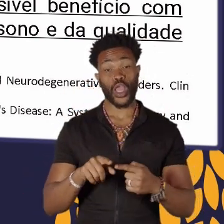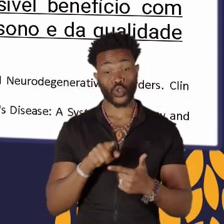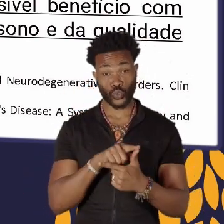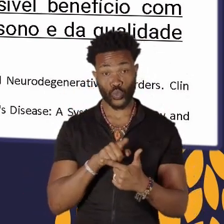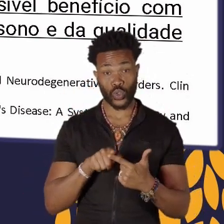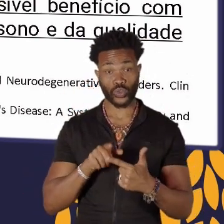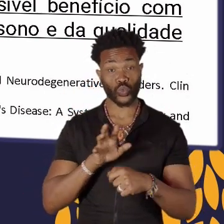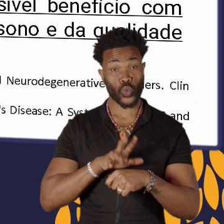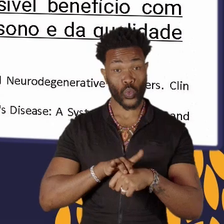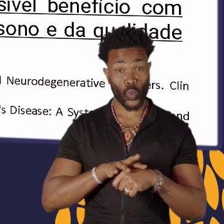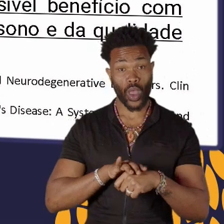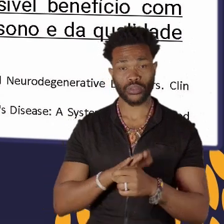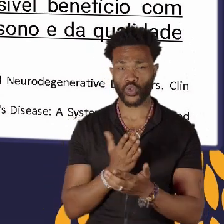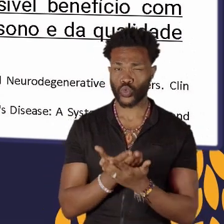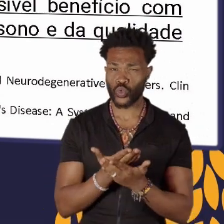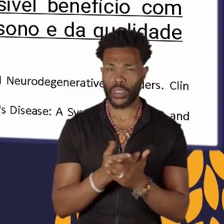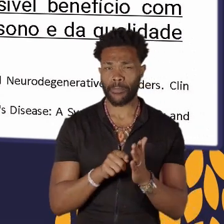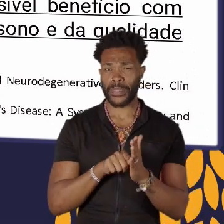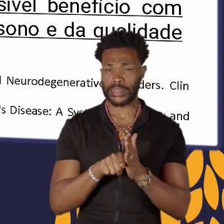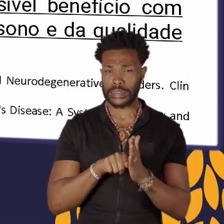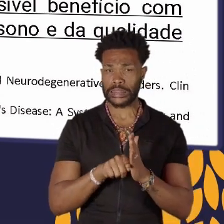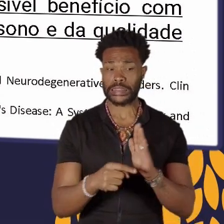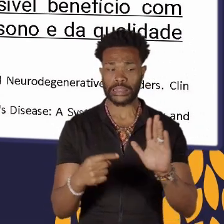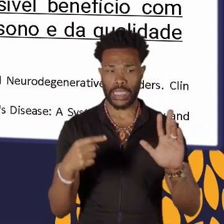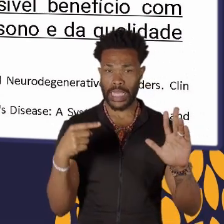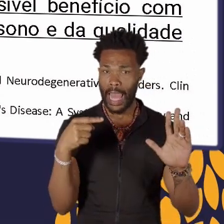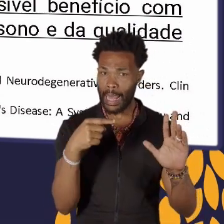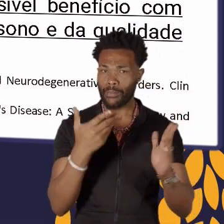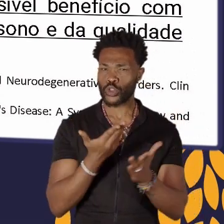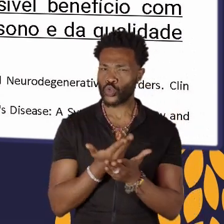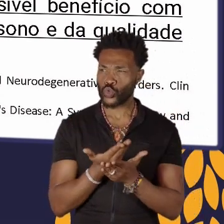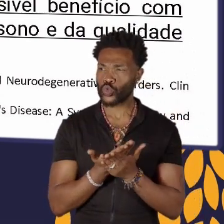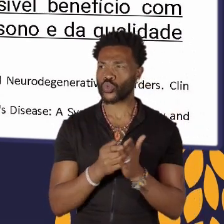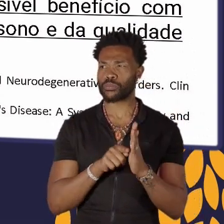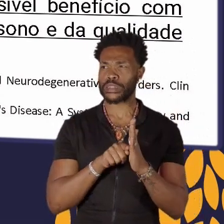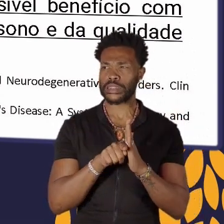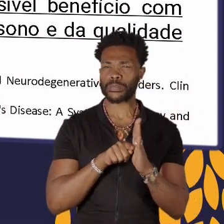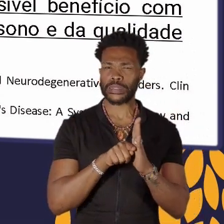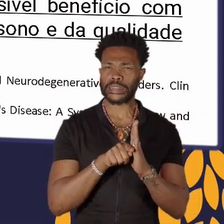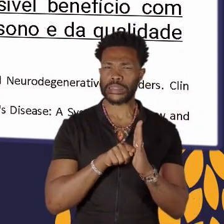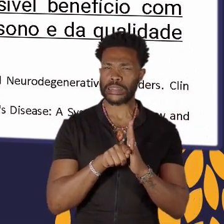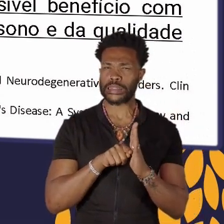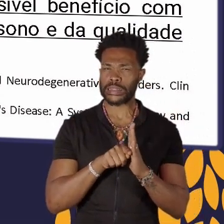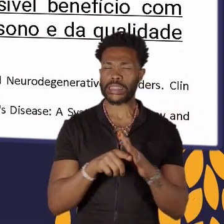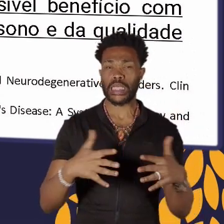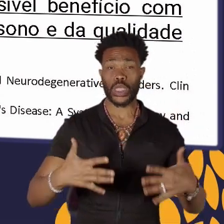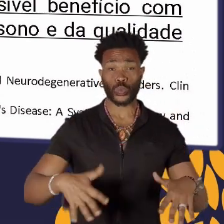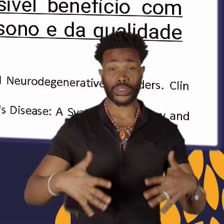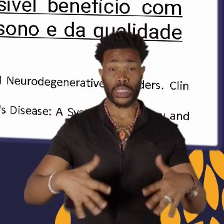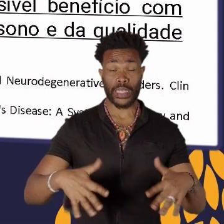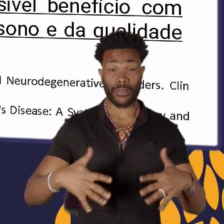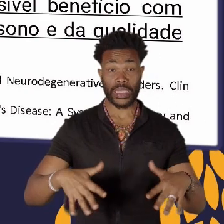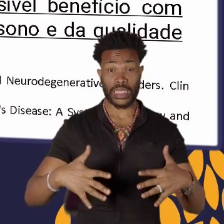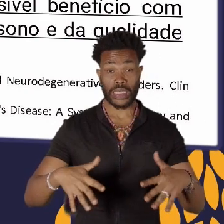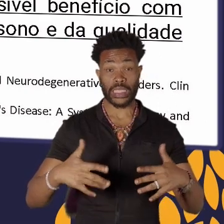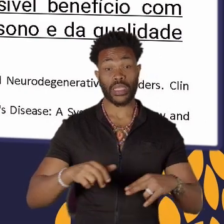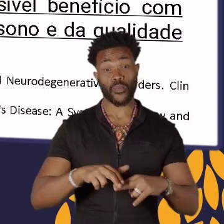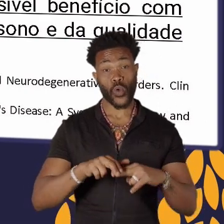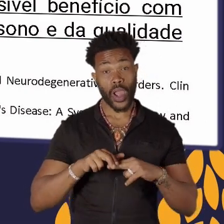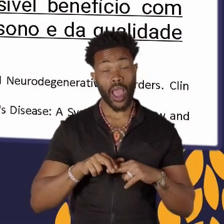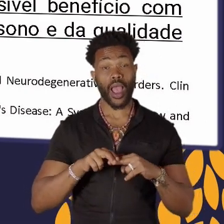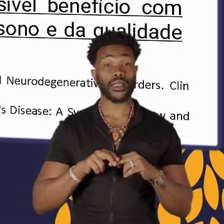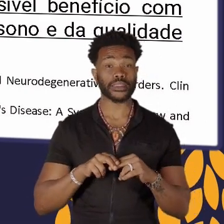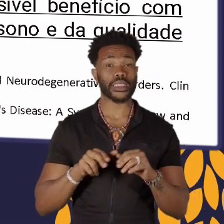doenças que vêm sendo estudadas, a cannabis vem sendo bastante estudada. E o Alzheimer, né, por meio de